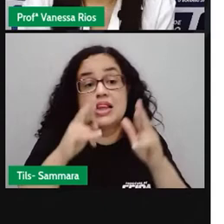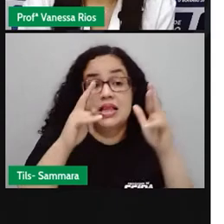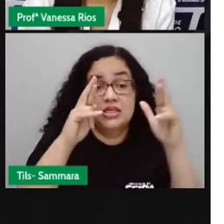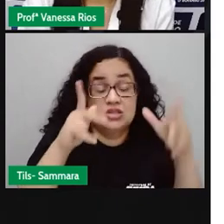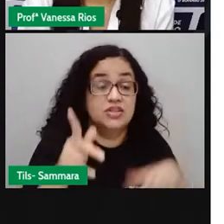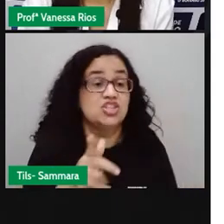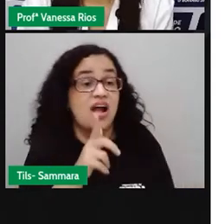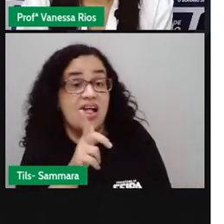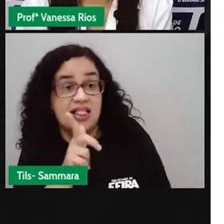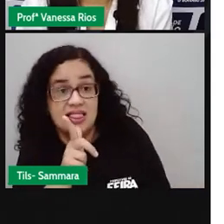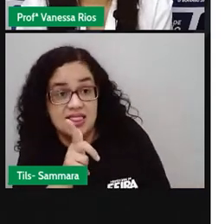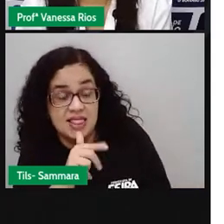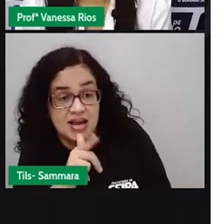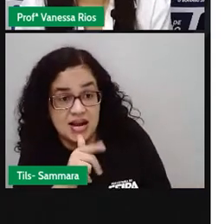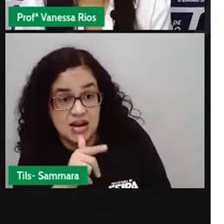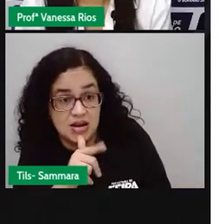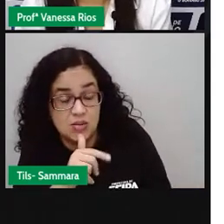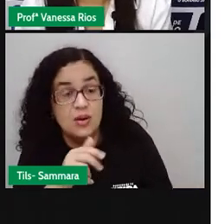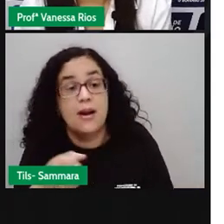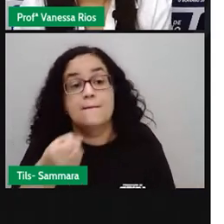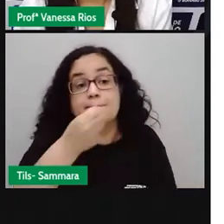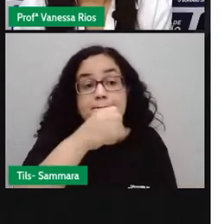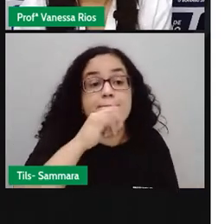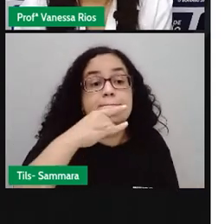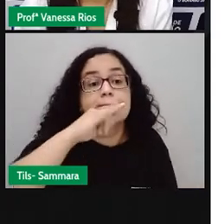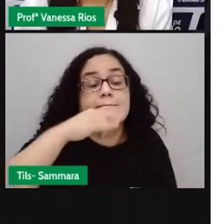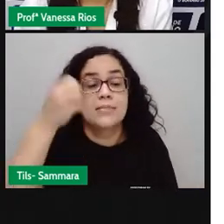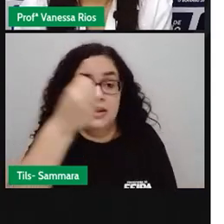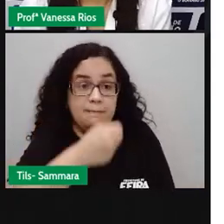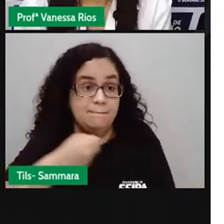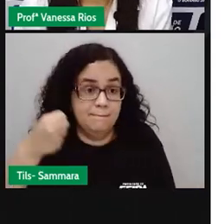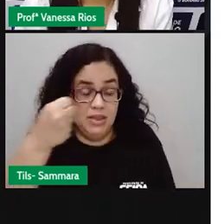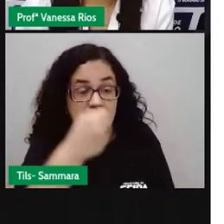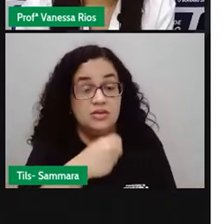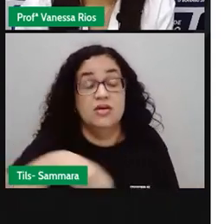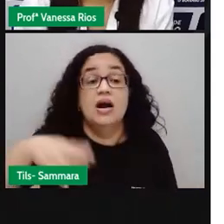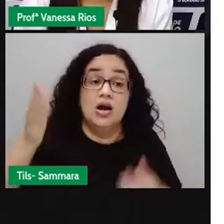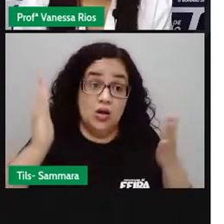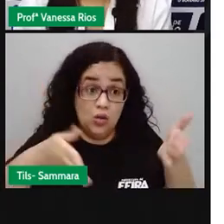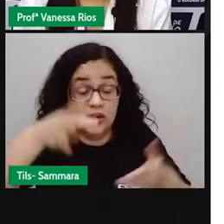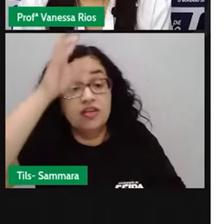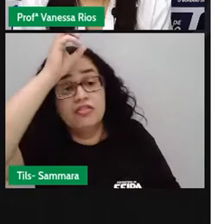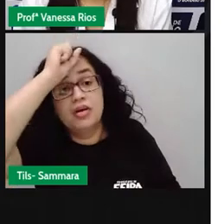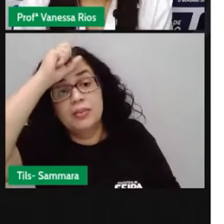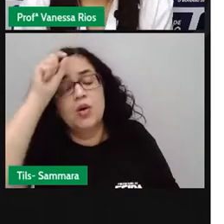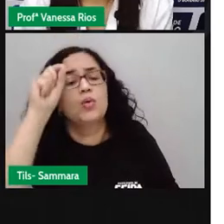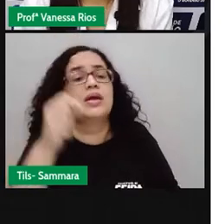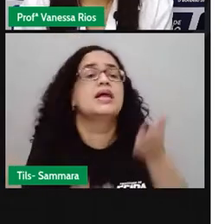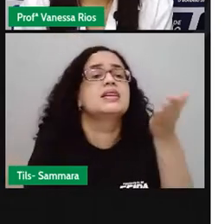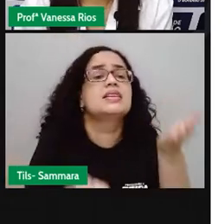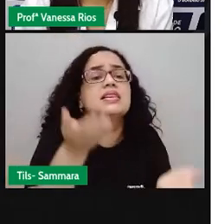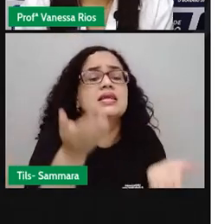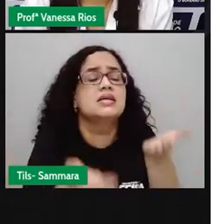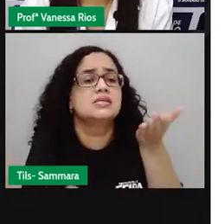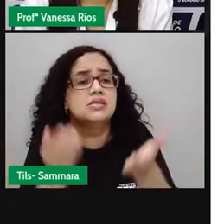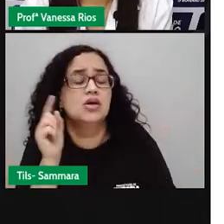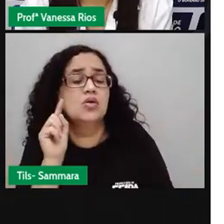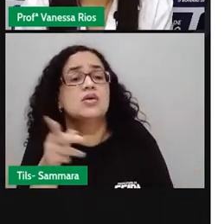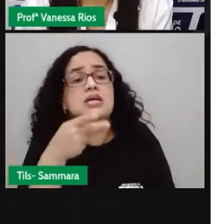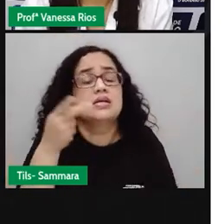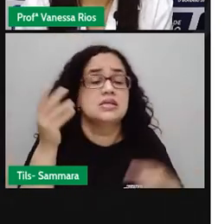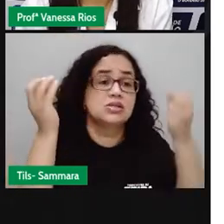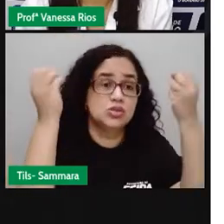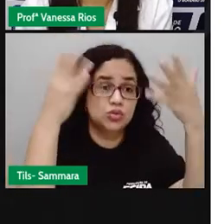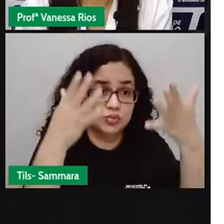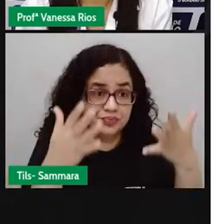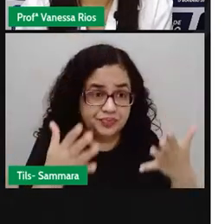da água em relação à bebida. E a gente vai agora aprender o que é densidade, né? O que que ela faz aí